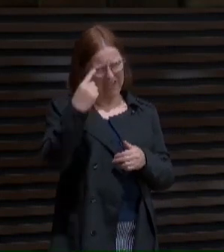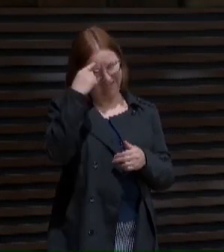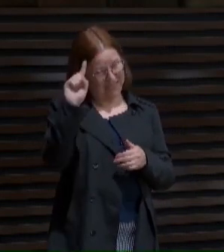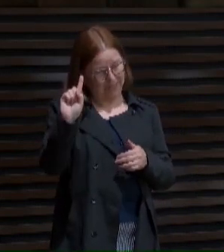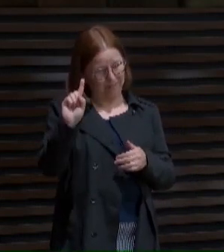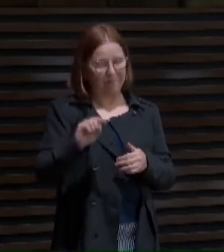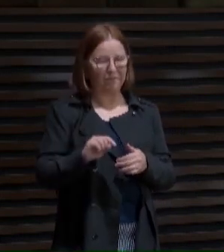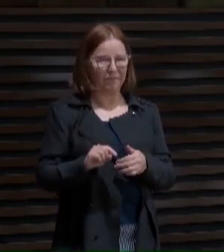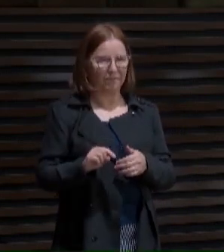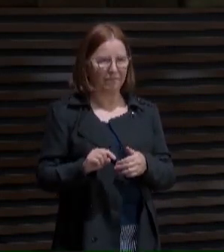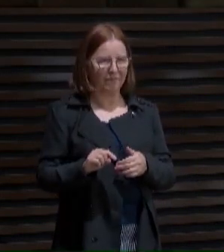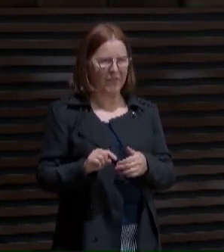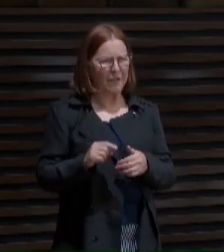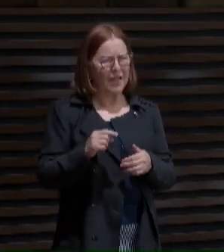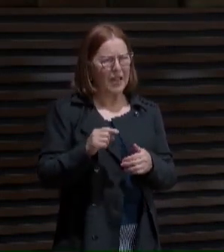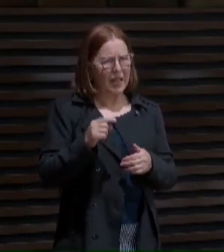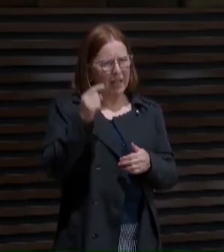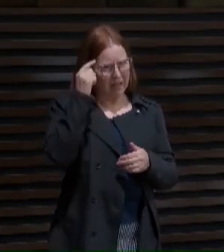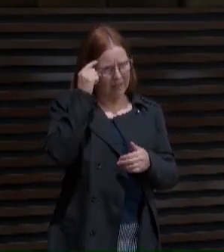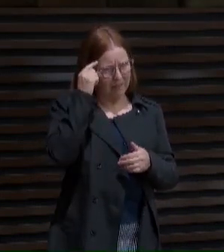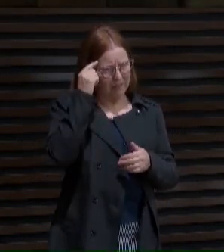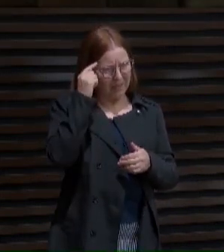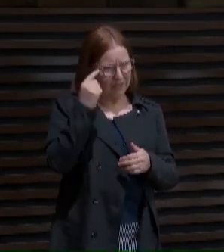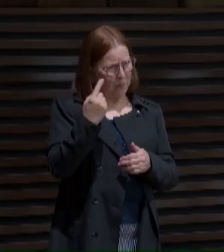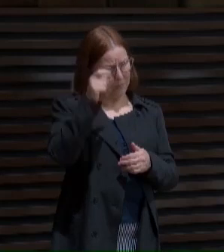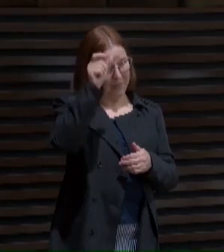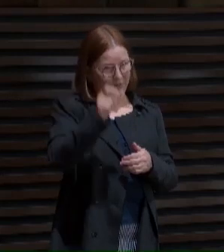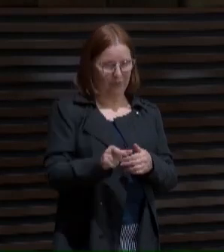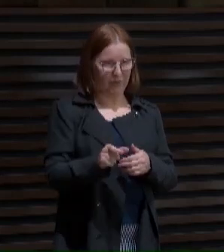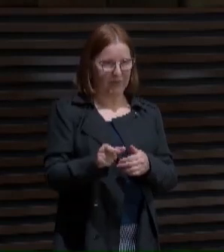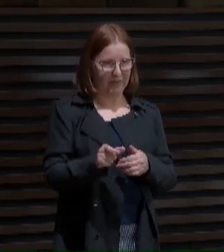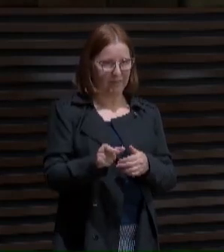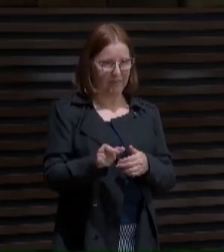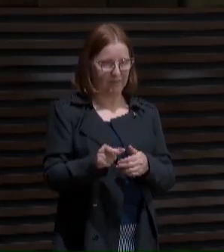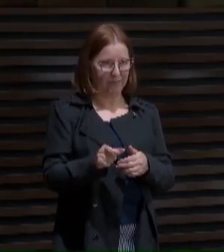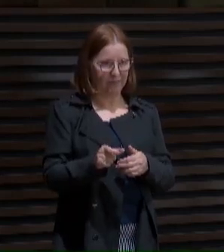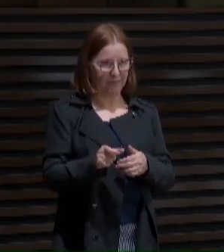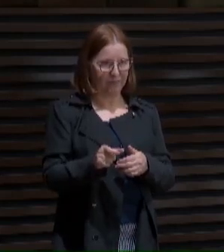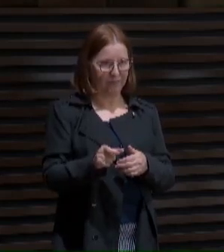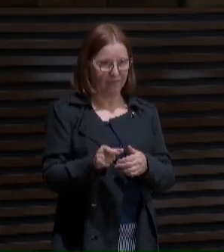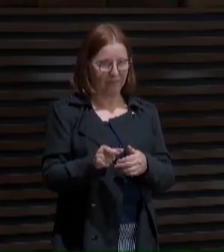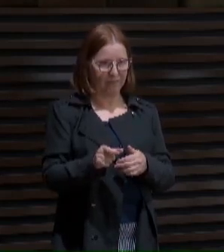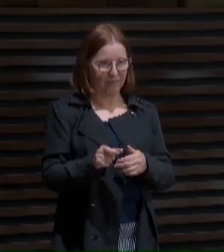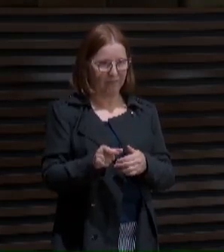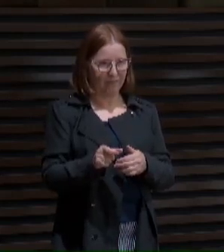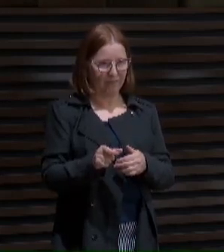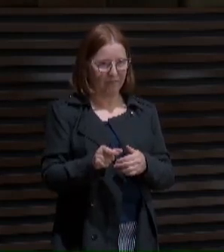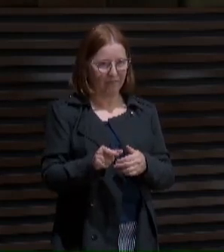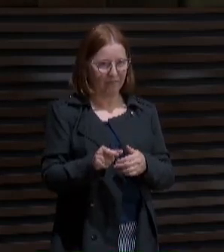Digamos que uma pessoa tenha sido pega em flagrante porque cometeu algum